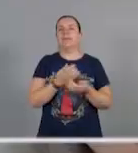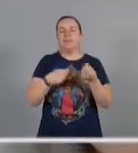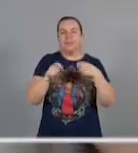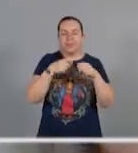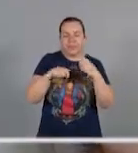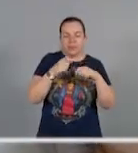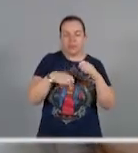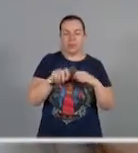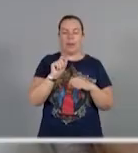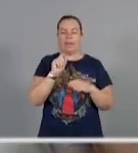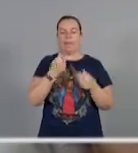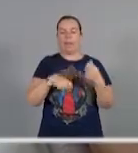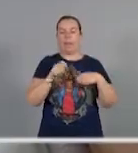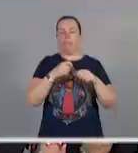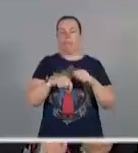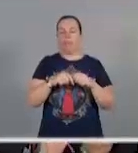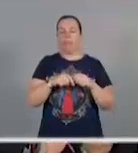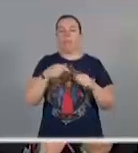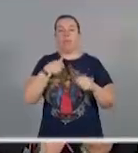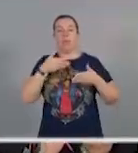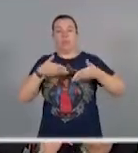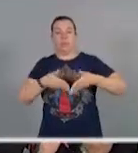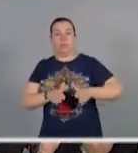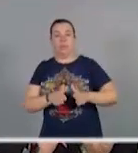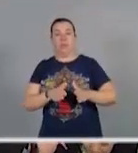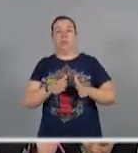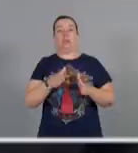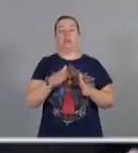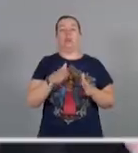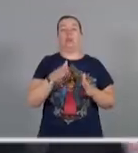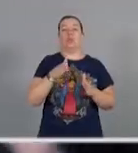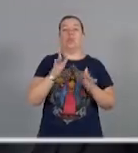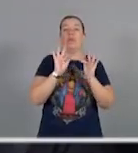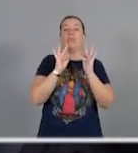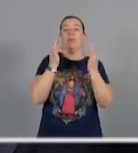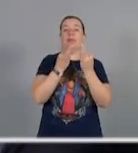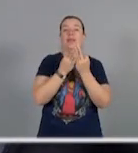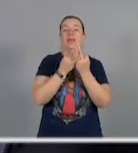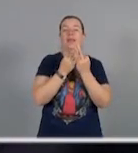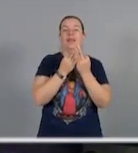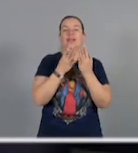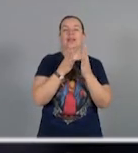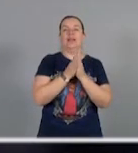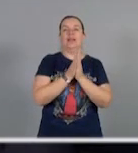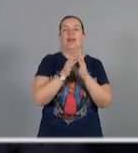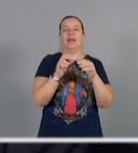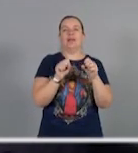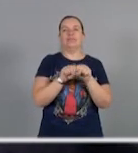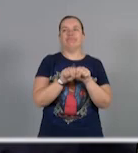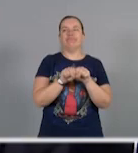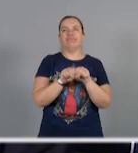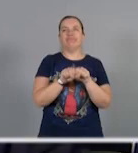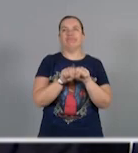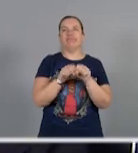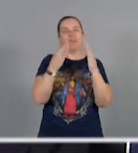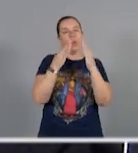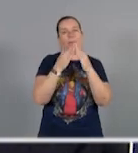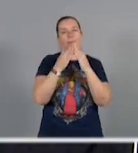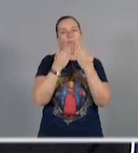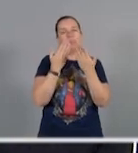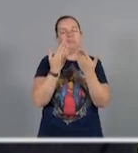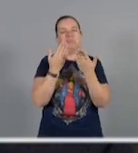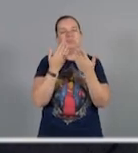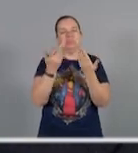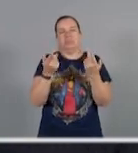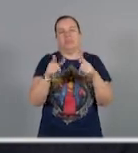mão. Eu nasci numa família de comerciante, viu gente? Só que Deus não quis que eu vendesse arroz, quis que eu